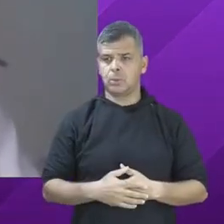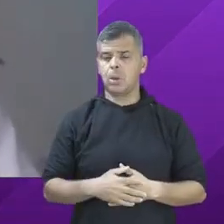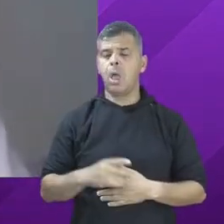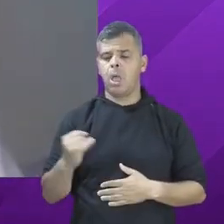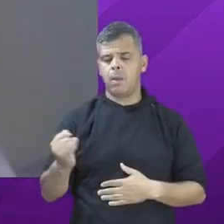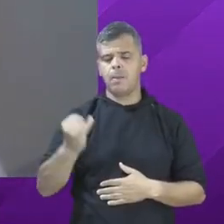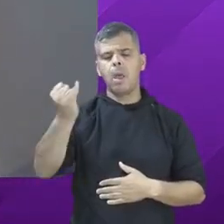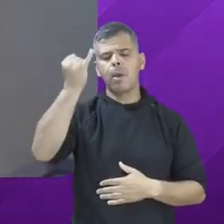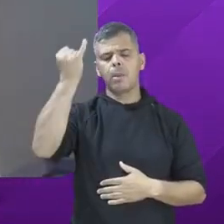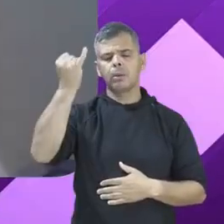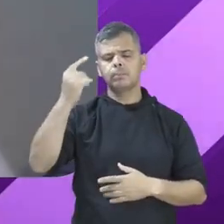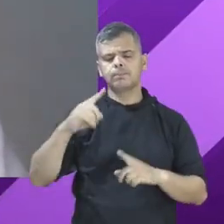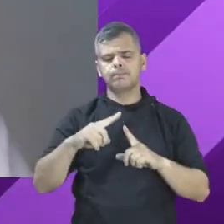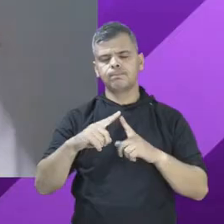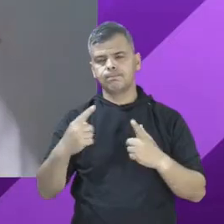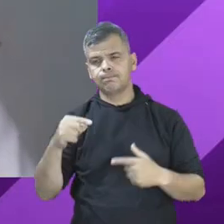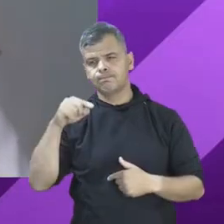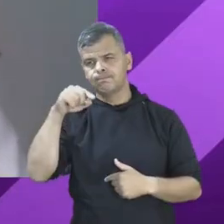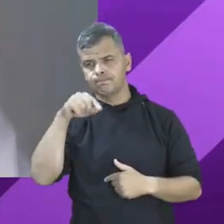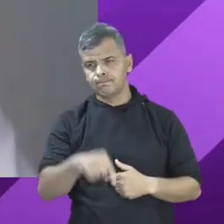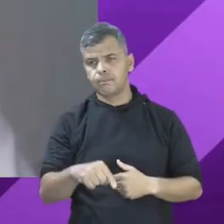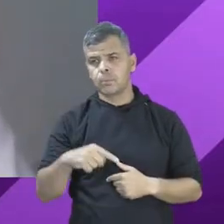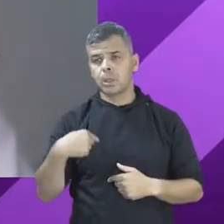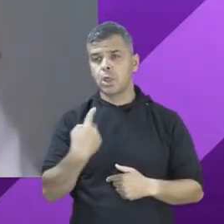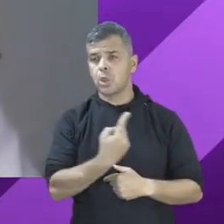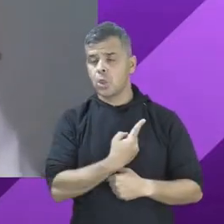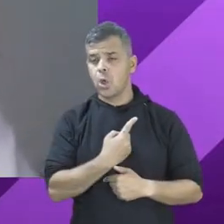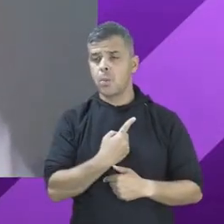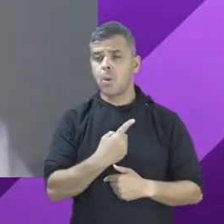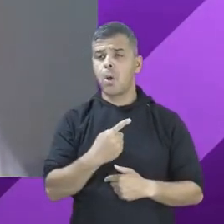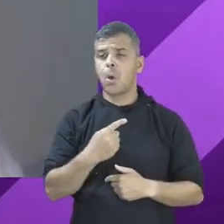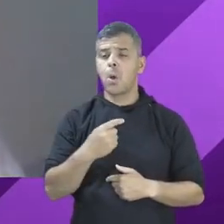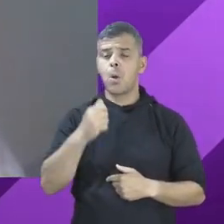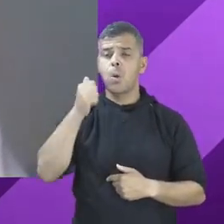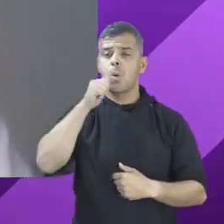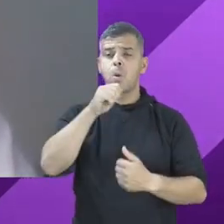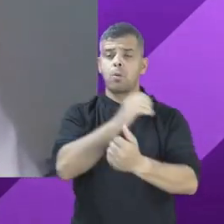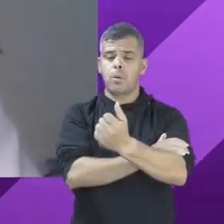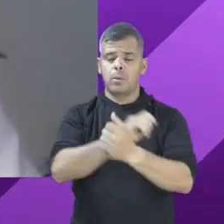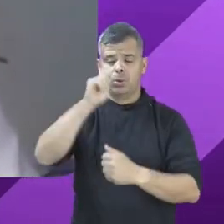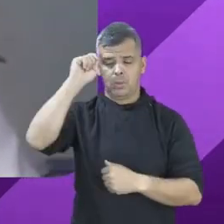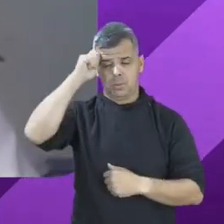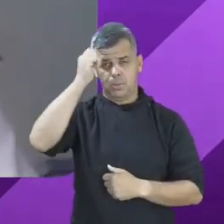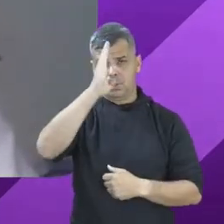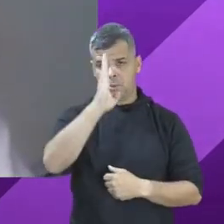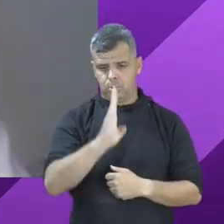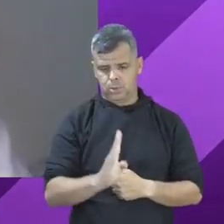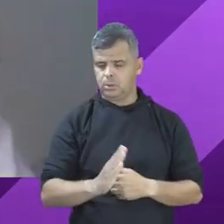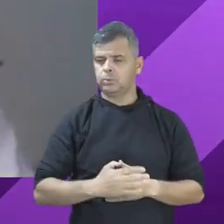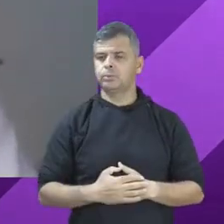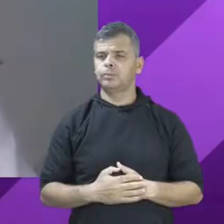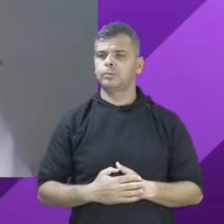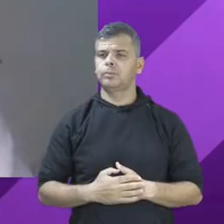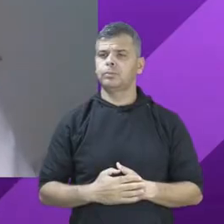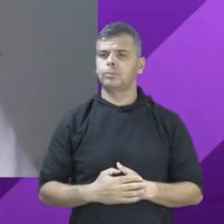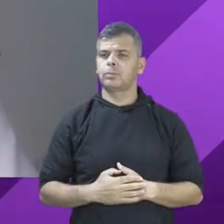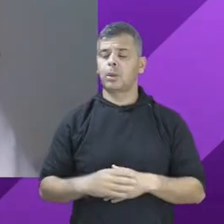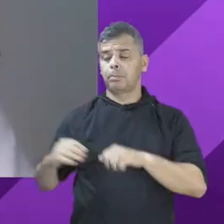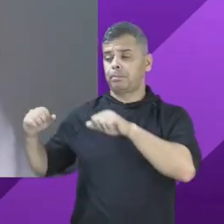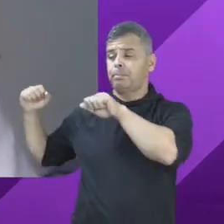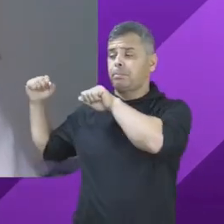gente considerar isso quando estamos falando de feminismo negro no Brasil. E falando da